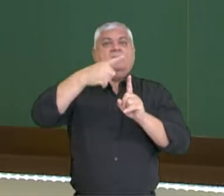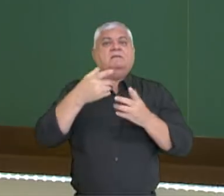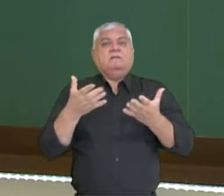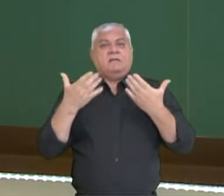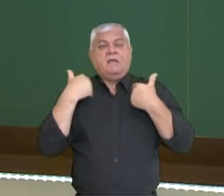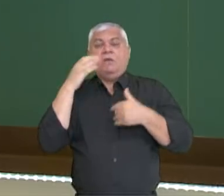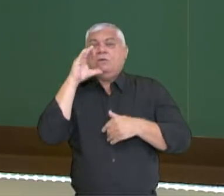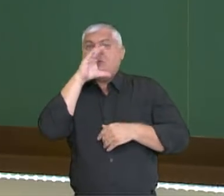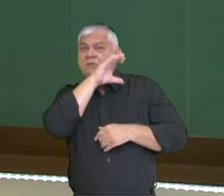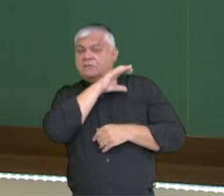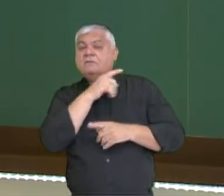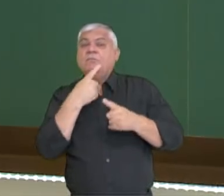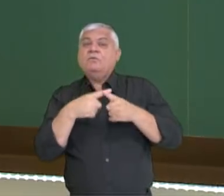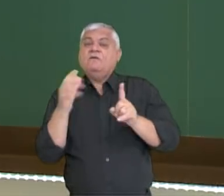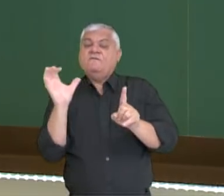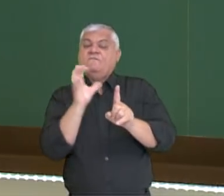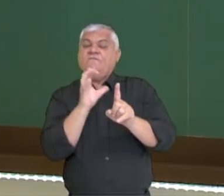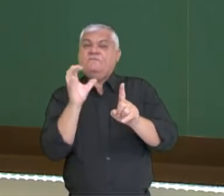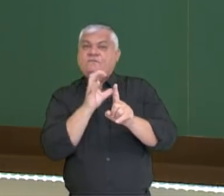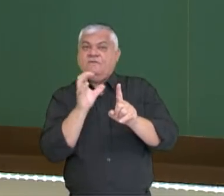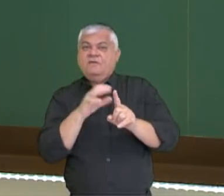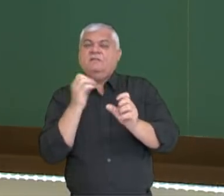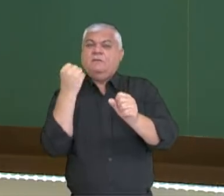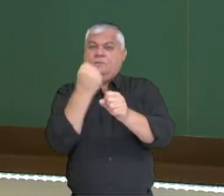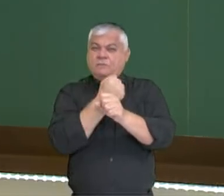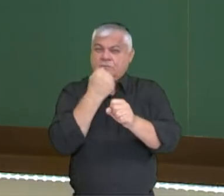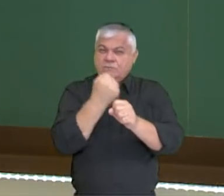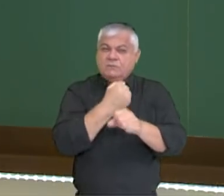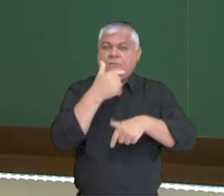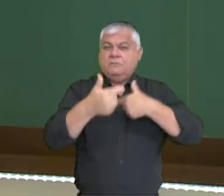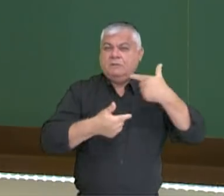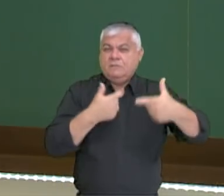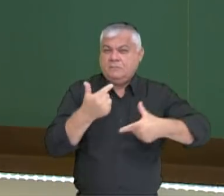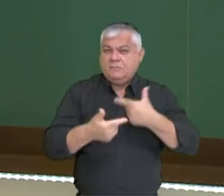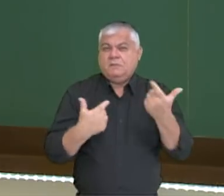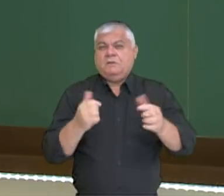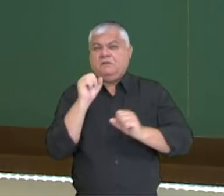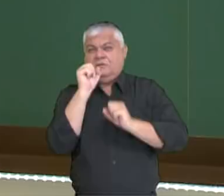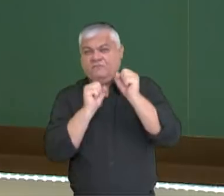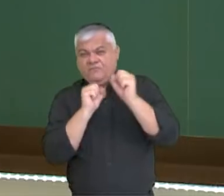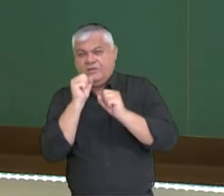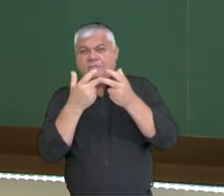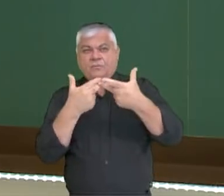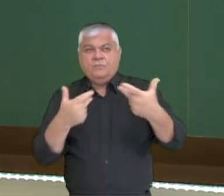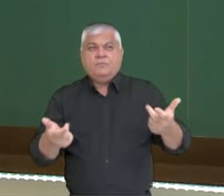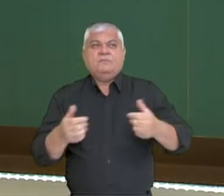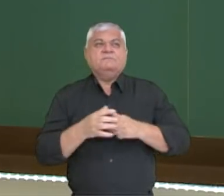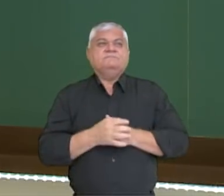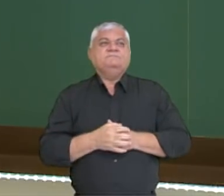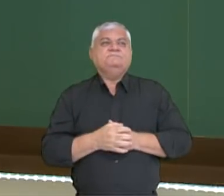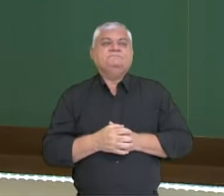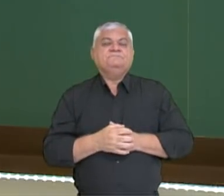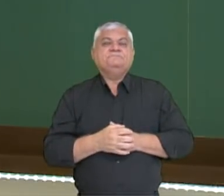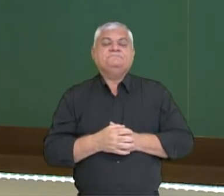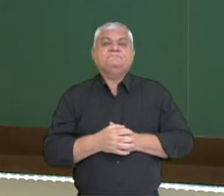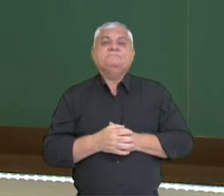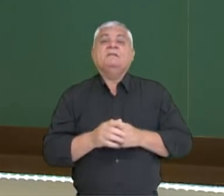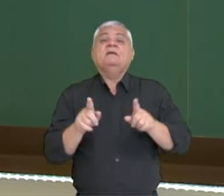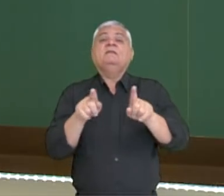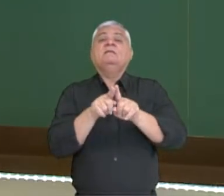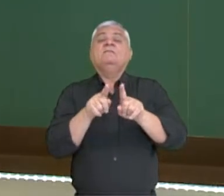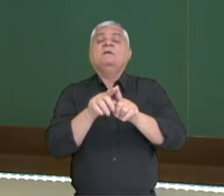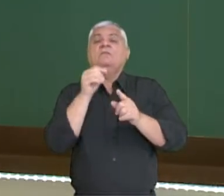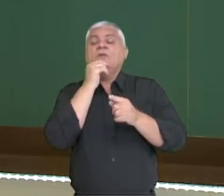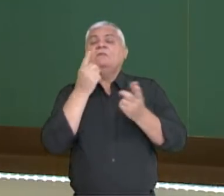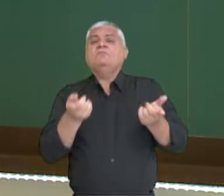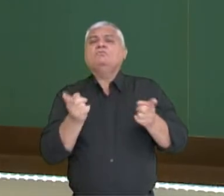aos fatores de influência ali das construções, das atividades daquela sociedade. A inversão térmica, o que